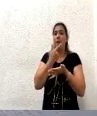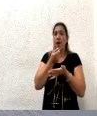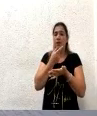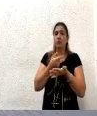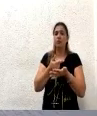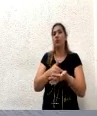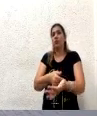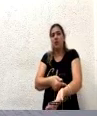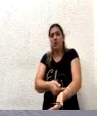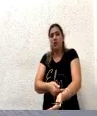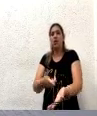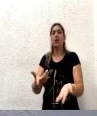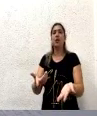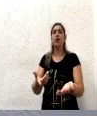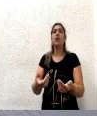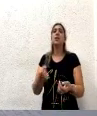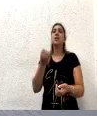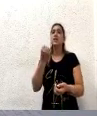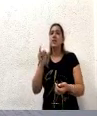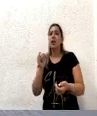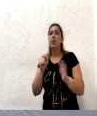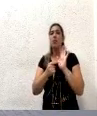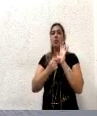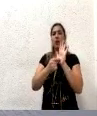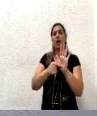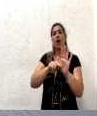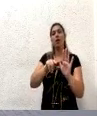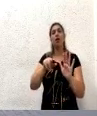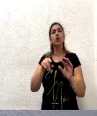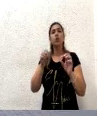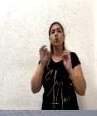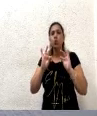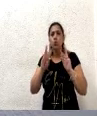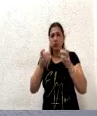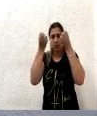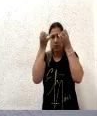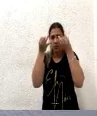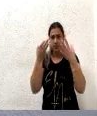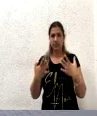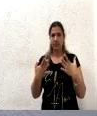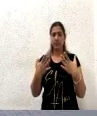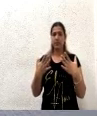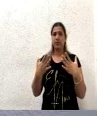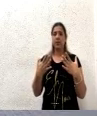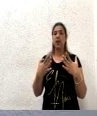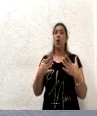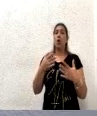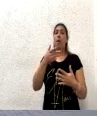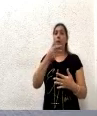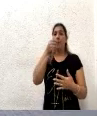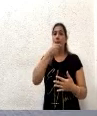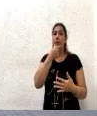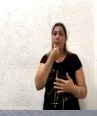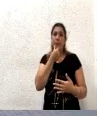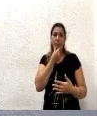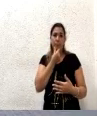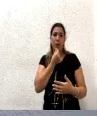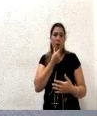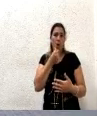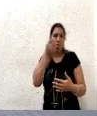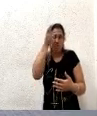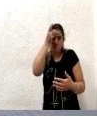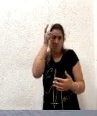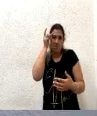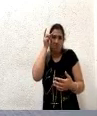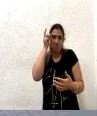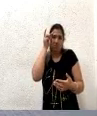sangue, se a pessoa apresentar isso, eu vou hidratar, está tudo escrito lá. Então, o profissional de saúde só não faz o manejo correto